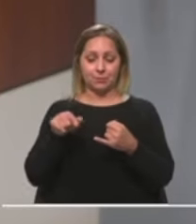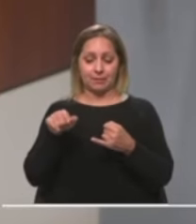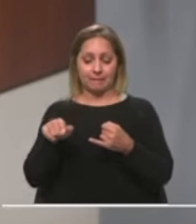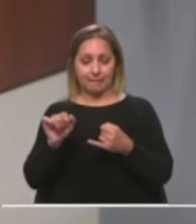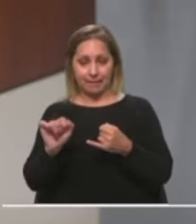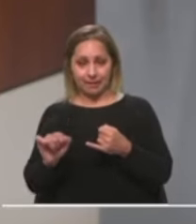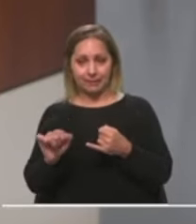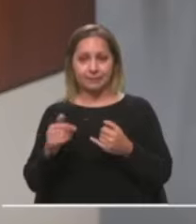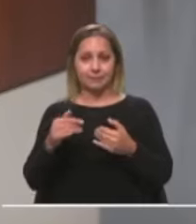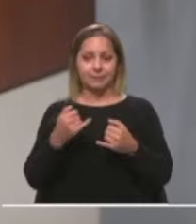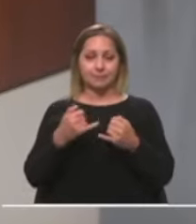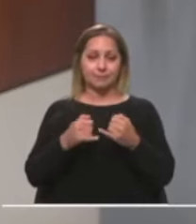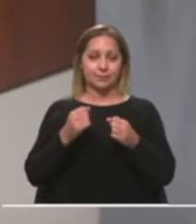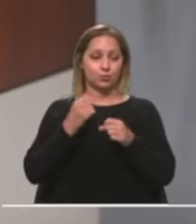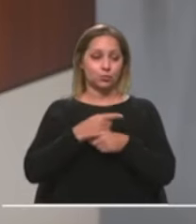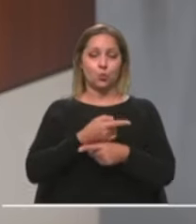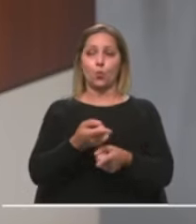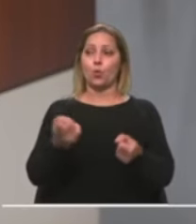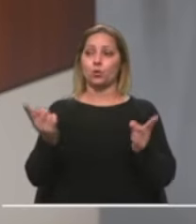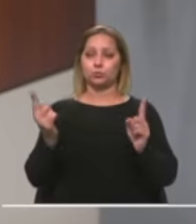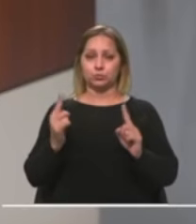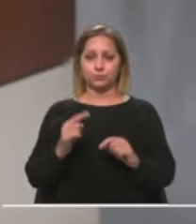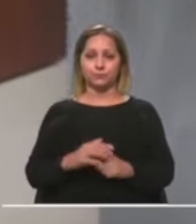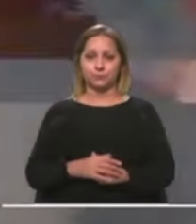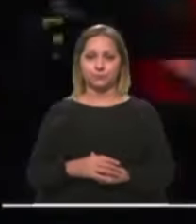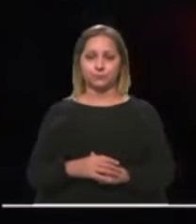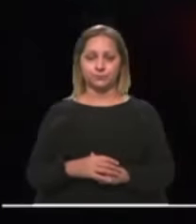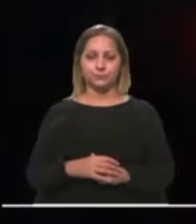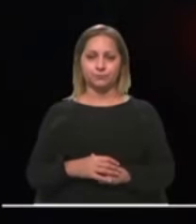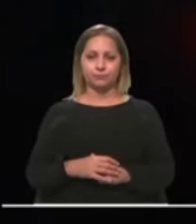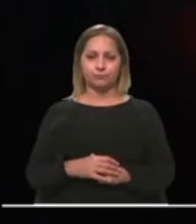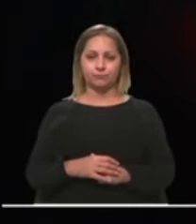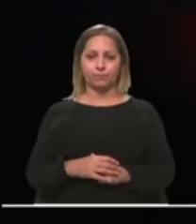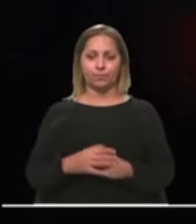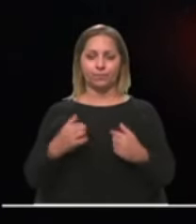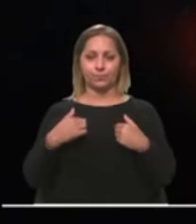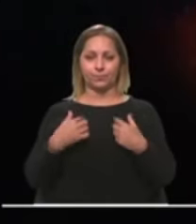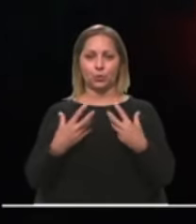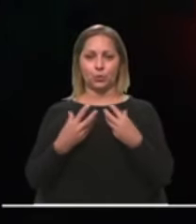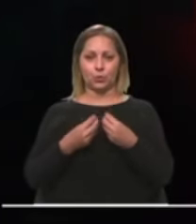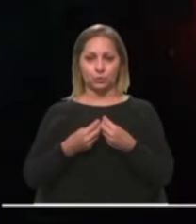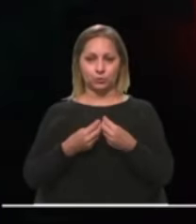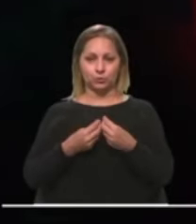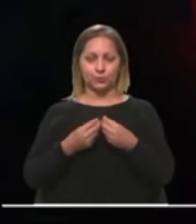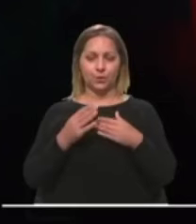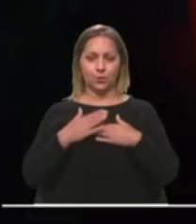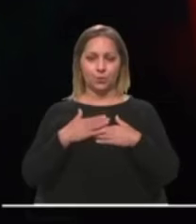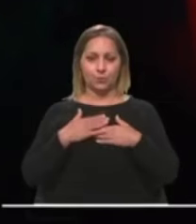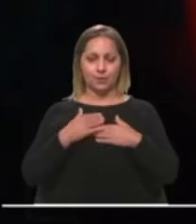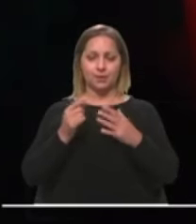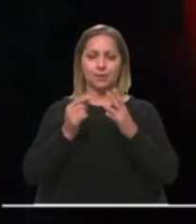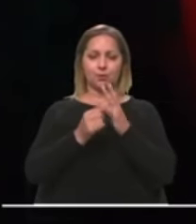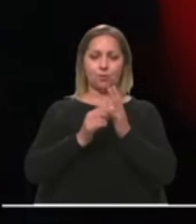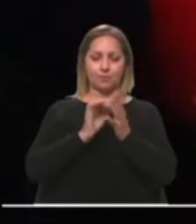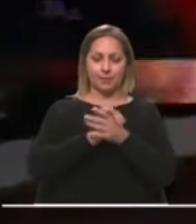vida dela, quer mesmo das outras pessoas que estavam à sua volta. Para connosco, para comigo e com o meu